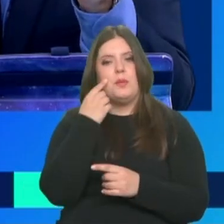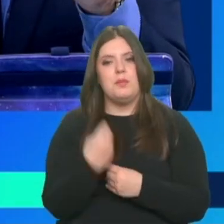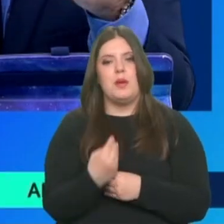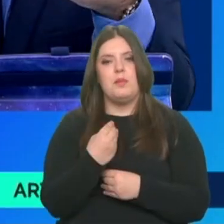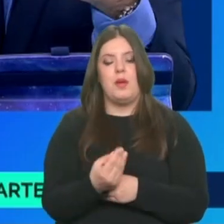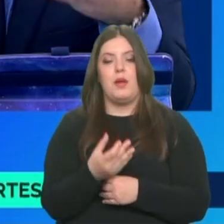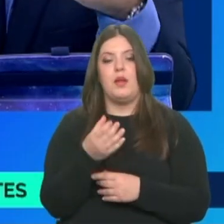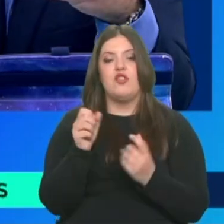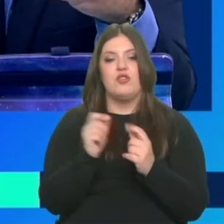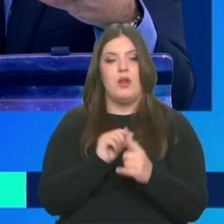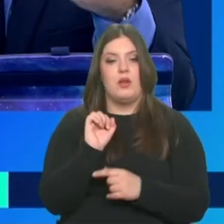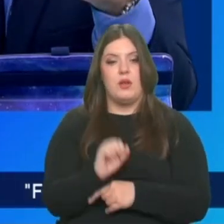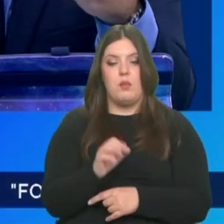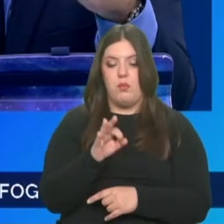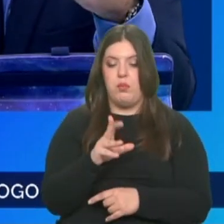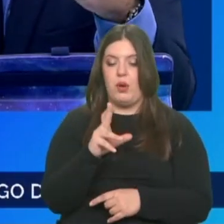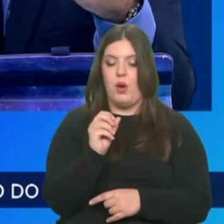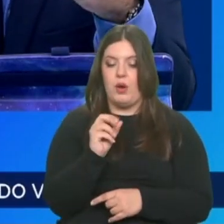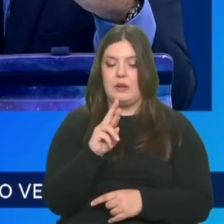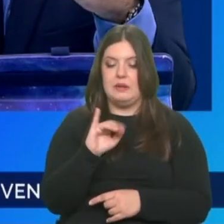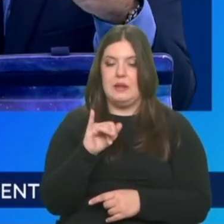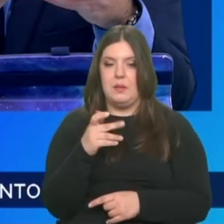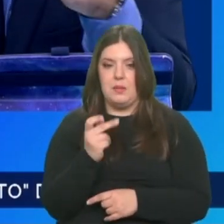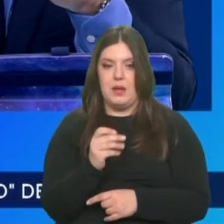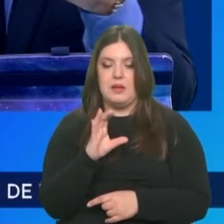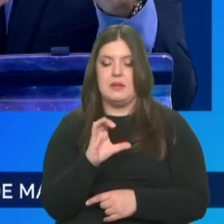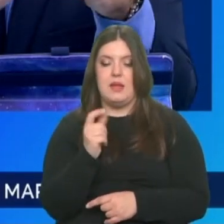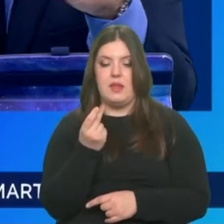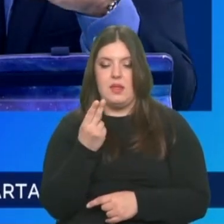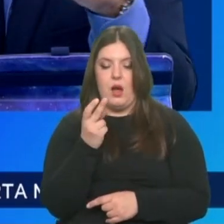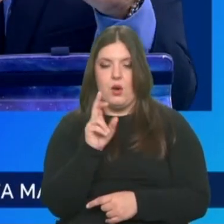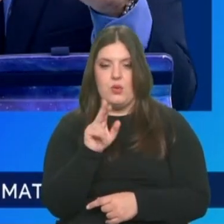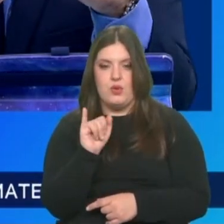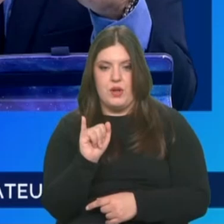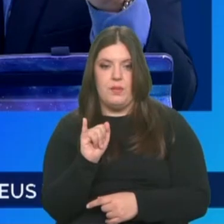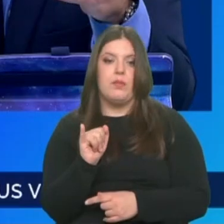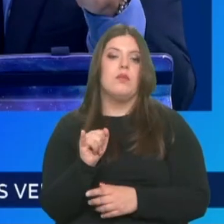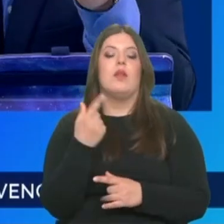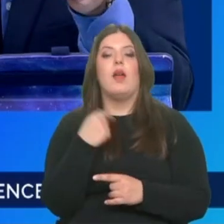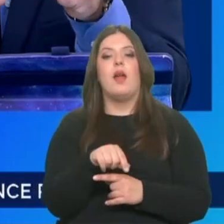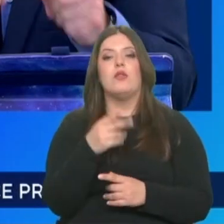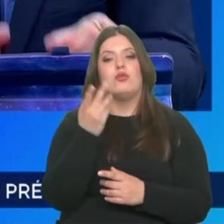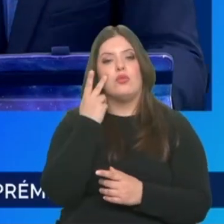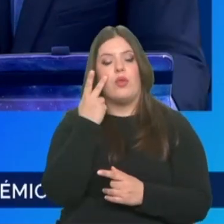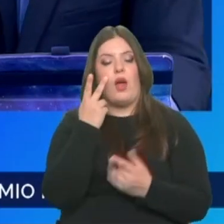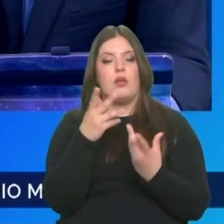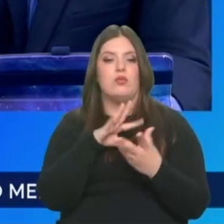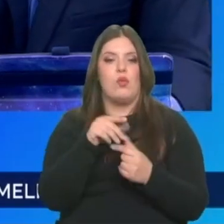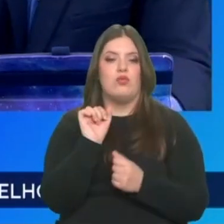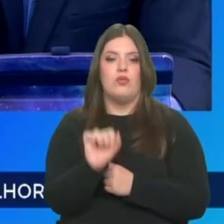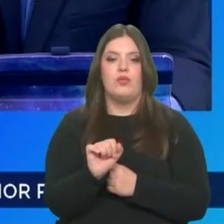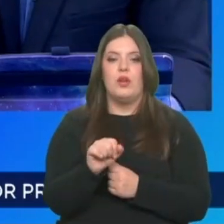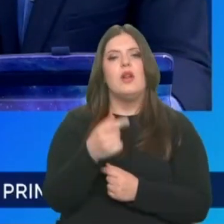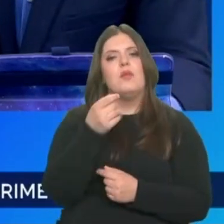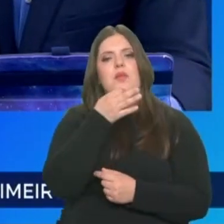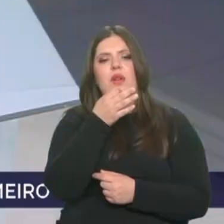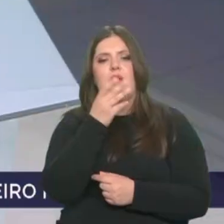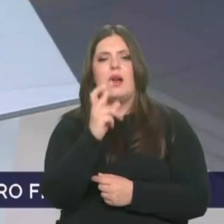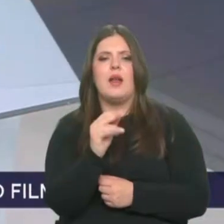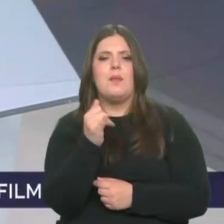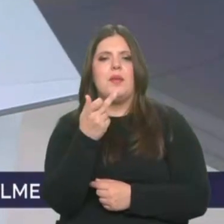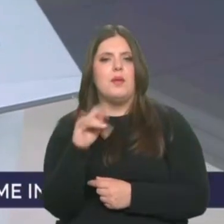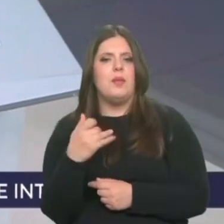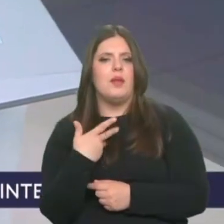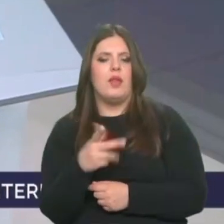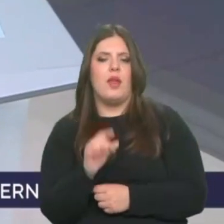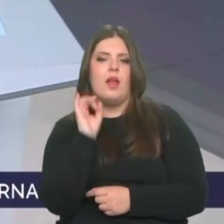Próxima Centauri, porque a maior parte das estrelas são anãs vermelhas. E, portanto, estudar a habitabilidade dos mundos passa também por conhecer melhor. Olha, por falar em habitabilidade, há aí